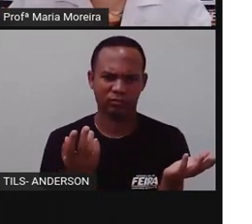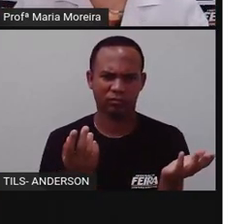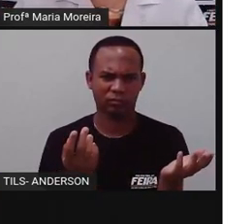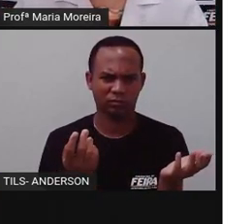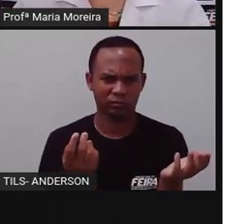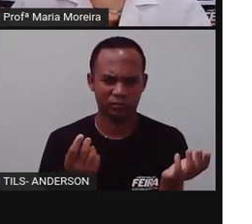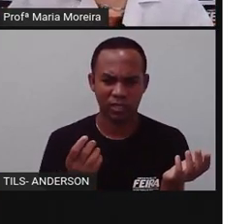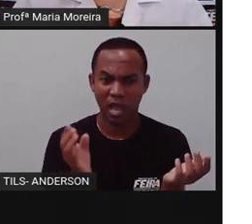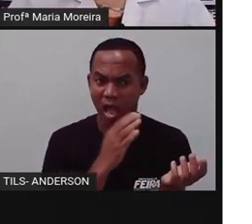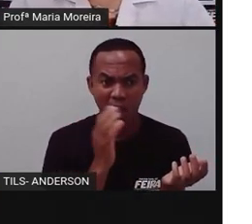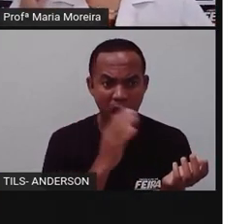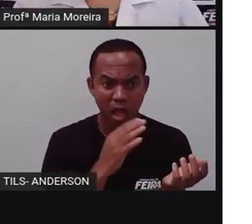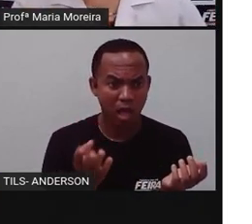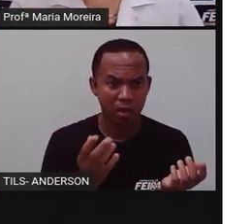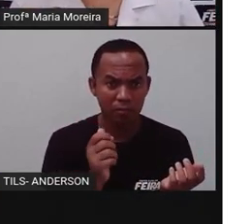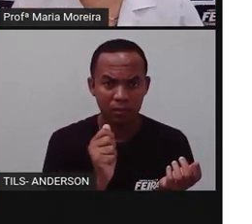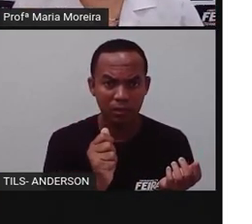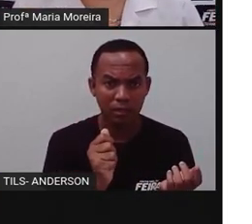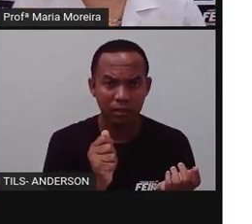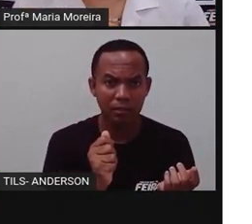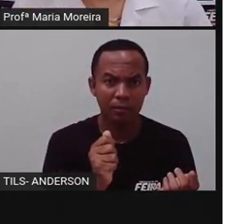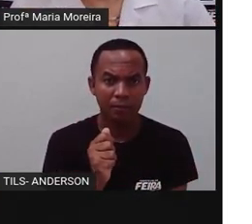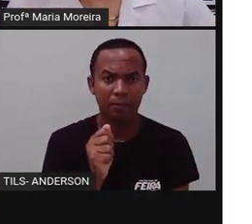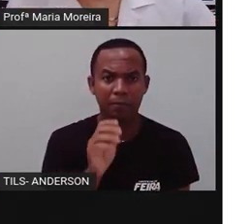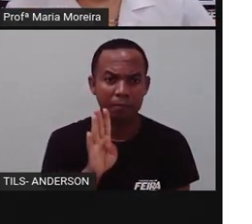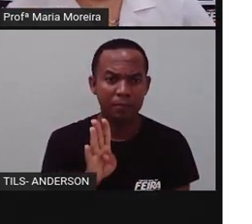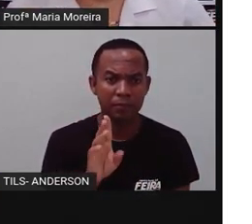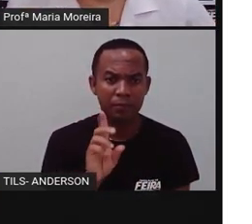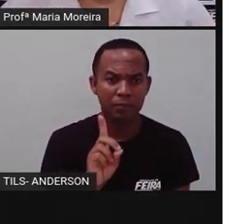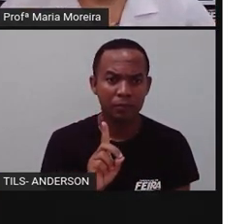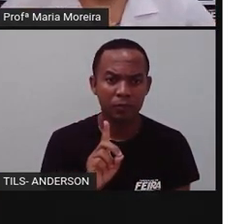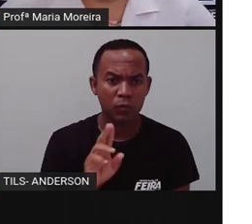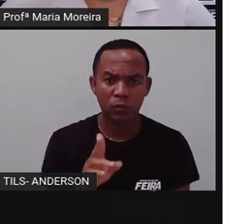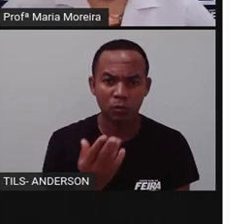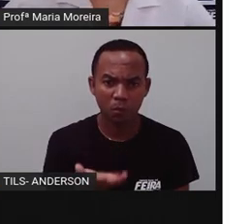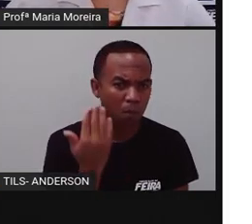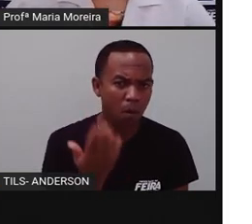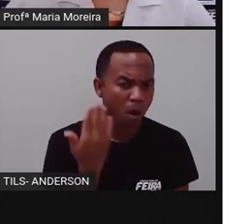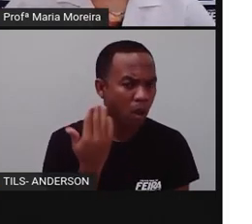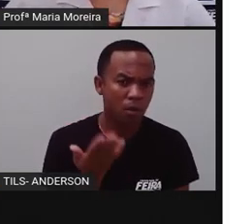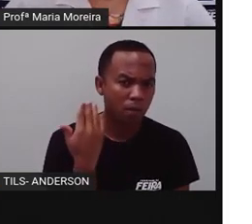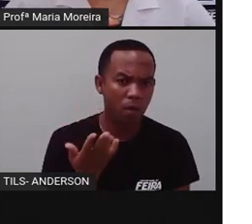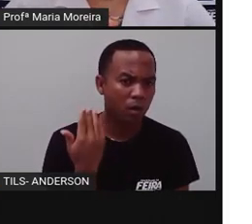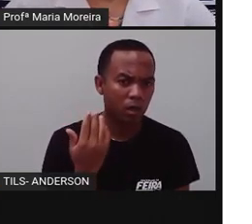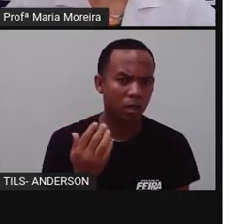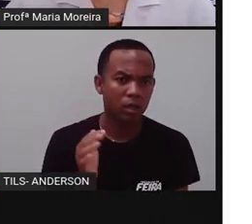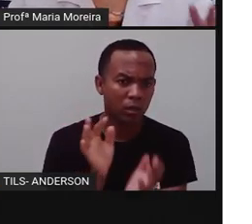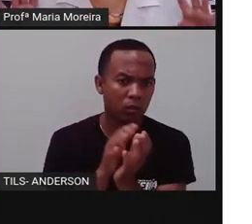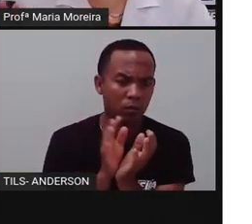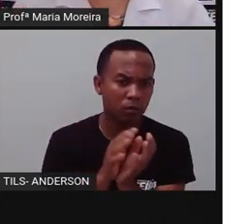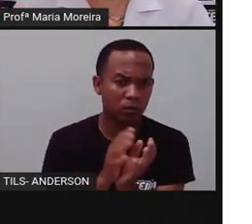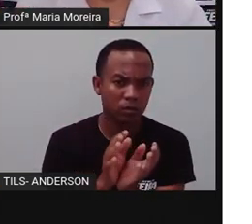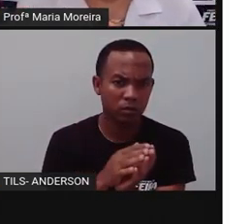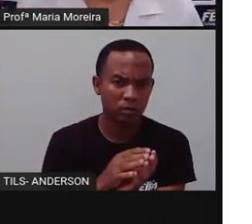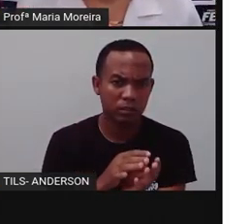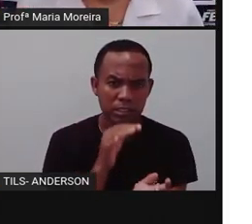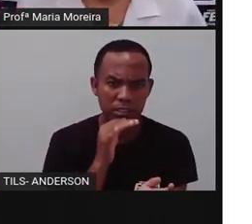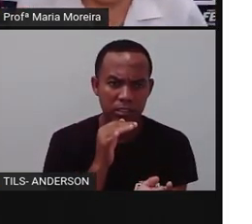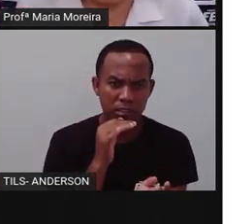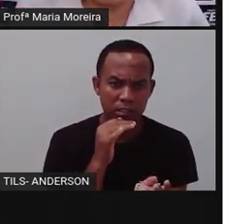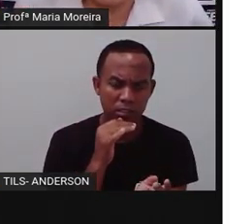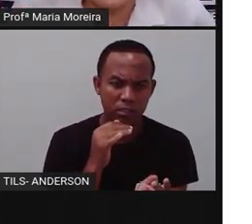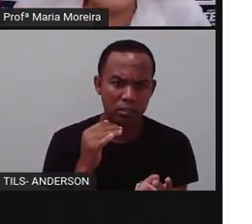ficar com pressa, né, porque estava dando o horário dele, pediu-lhe para devolver o fardo. Mas este, de repente,